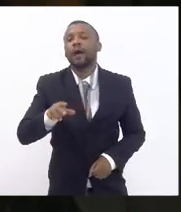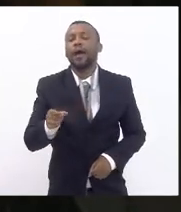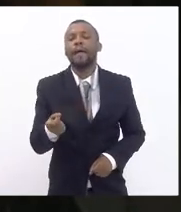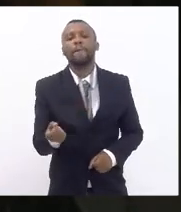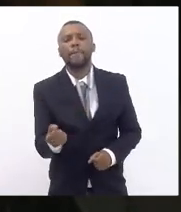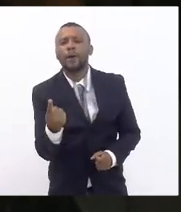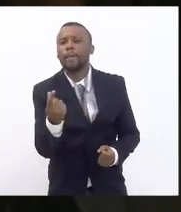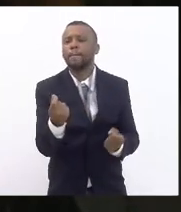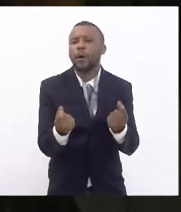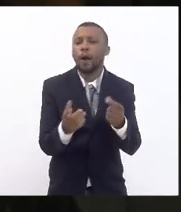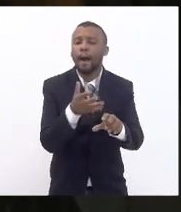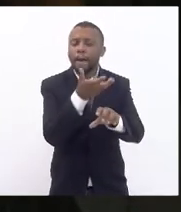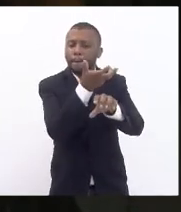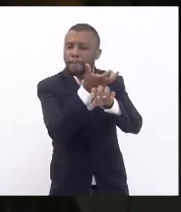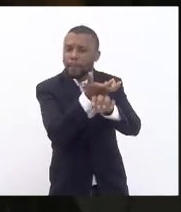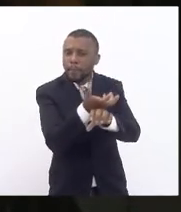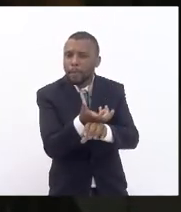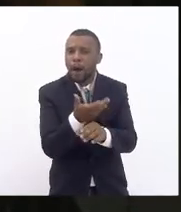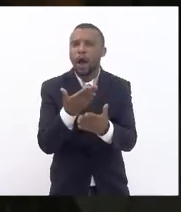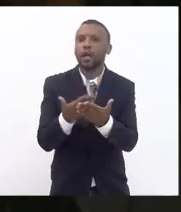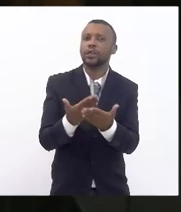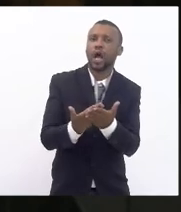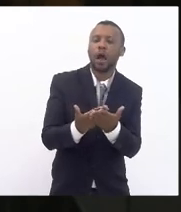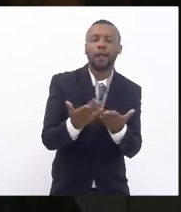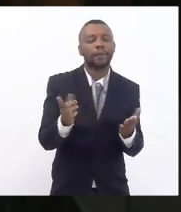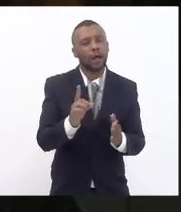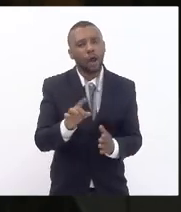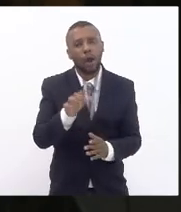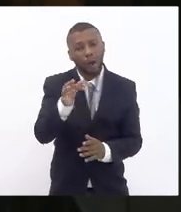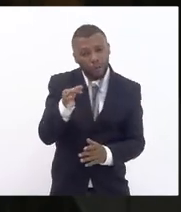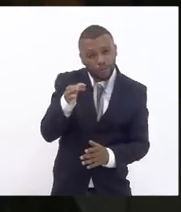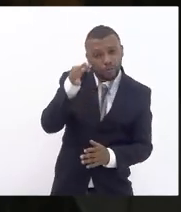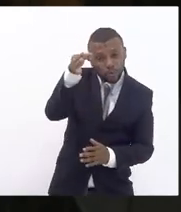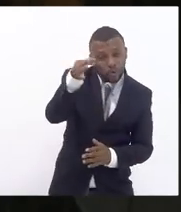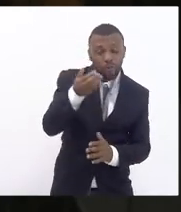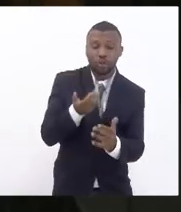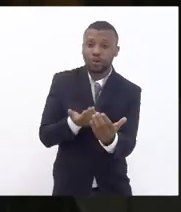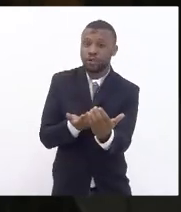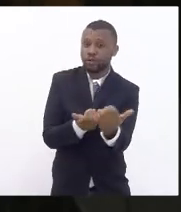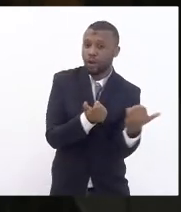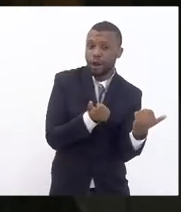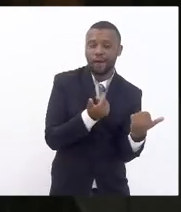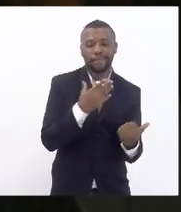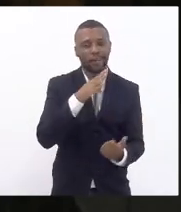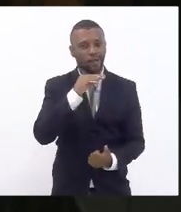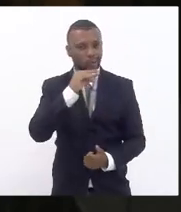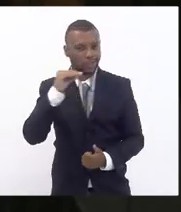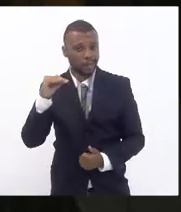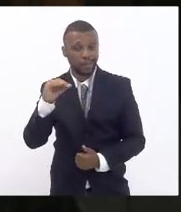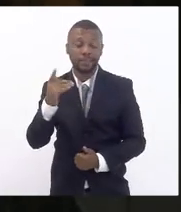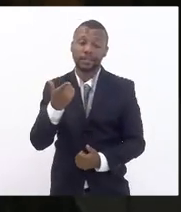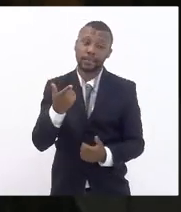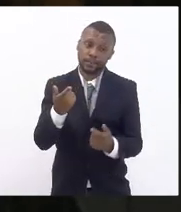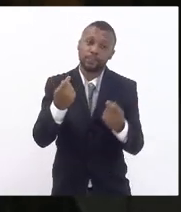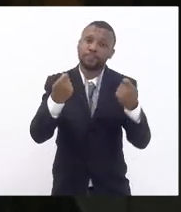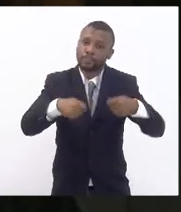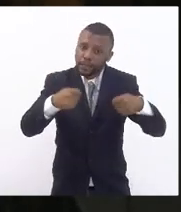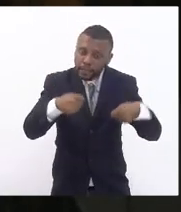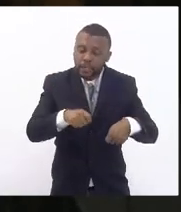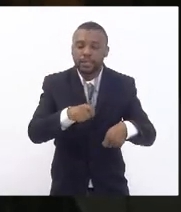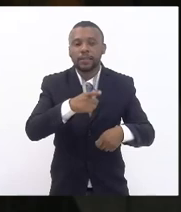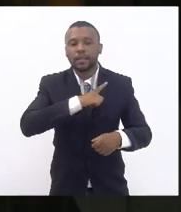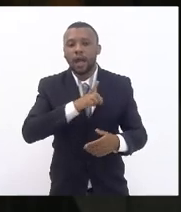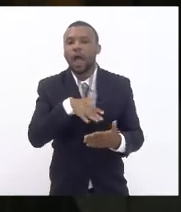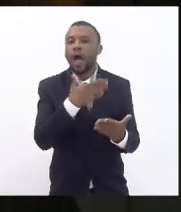É o destino dessa moçada, é o destino de adolescentes, de jovens, de rapazes, de moças, que depende em boa medida daquilo